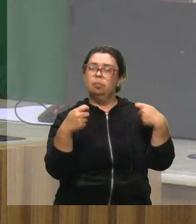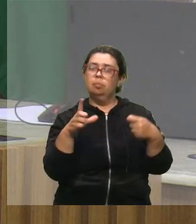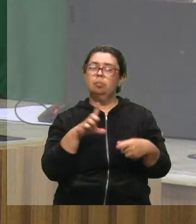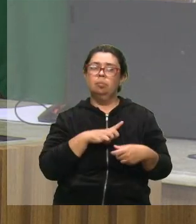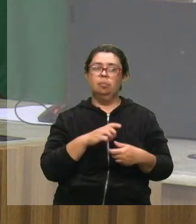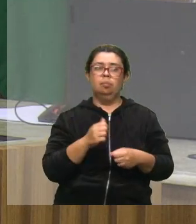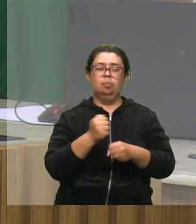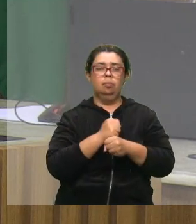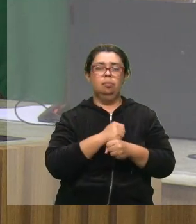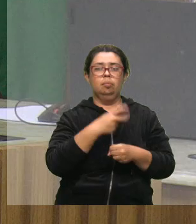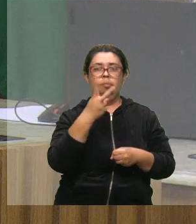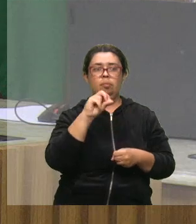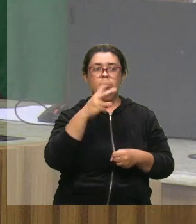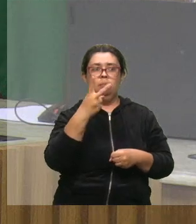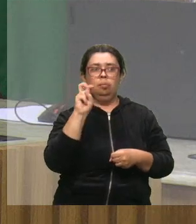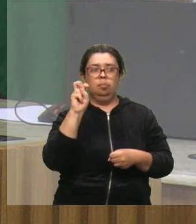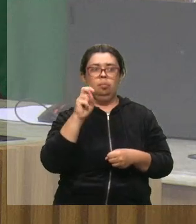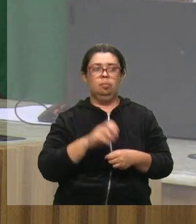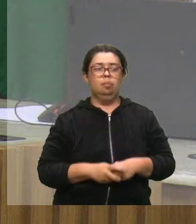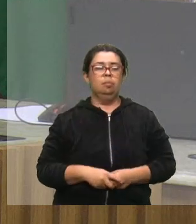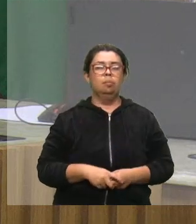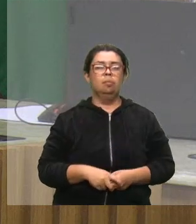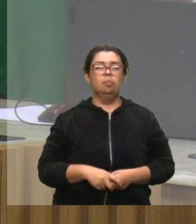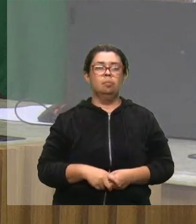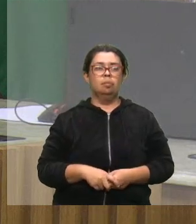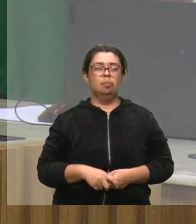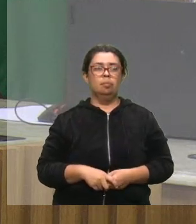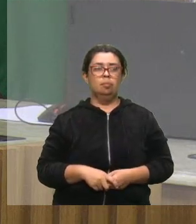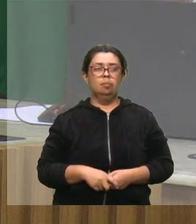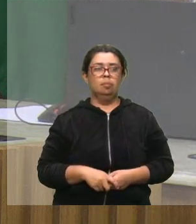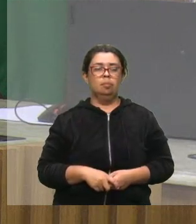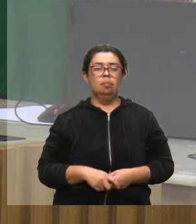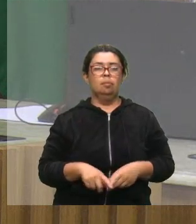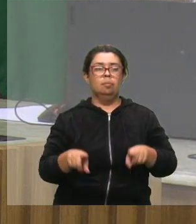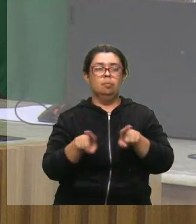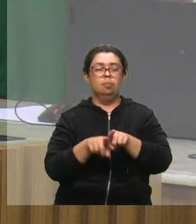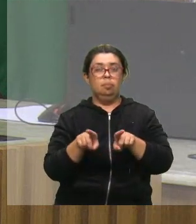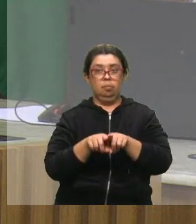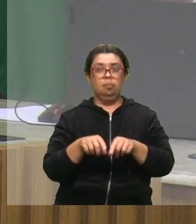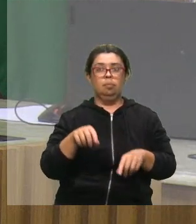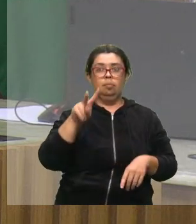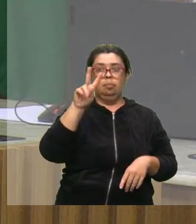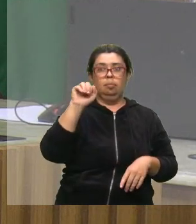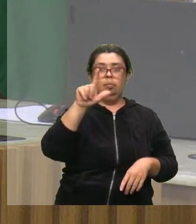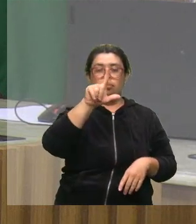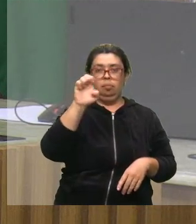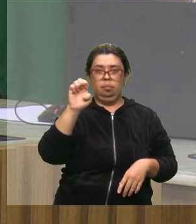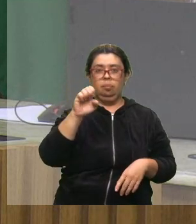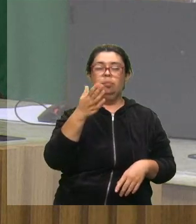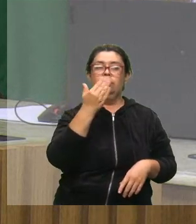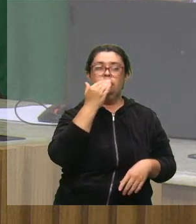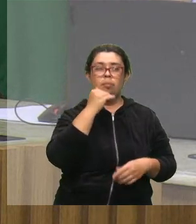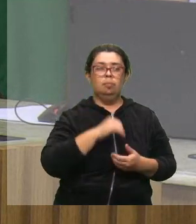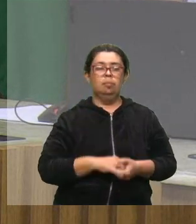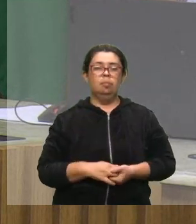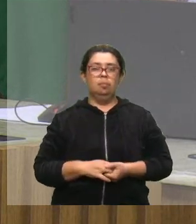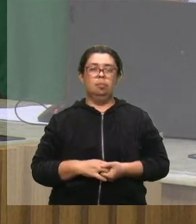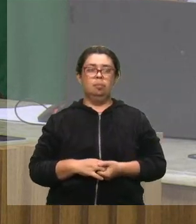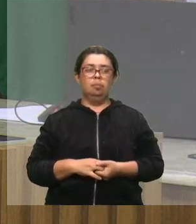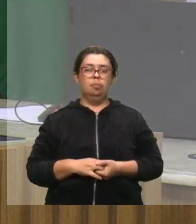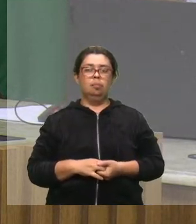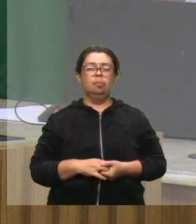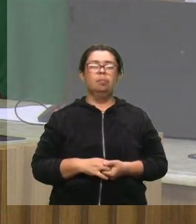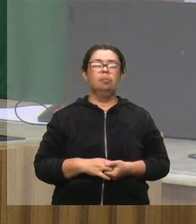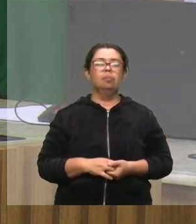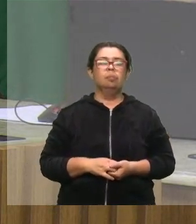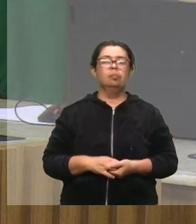em 2025. Da mesma maneira, o Vale Alimentação ou qualquer outro projeto similar, se não conseguirem